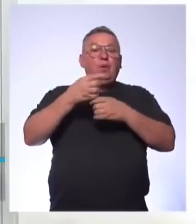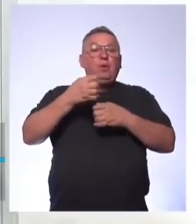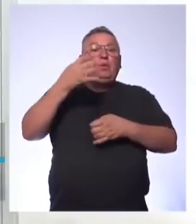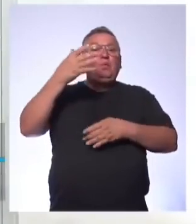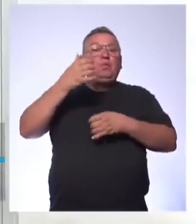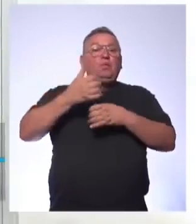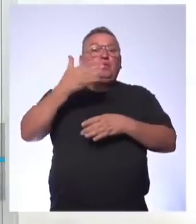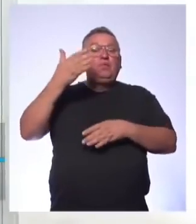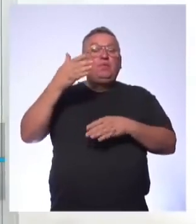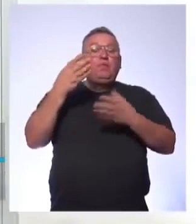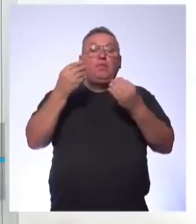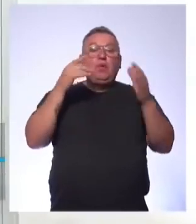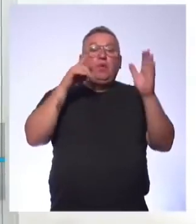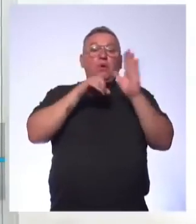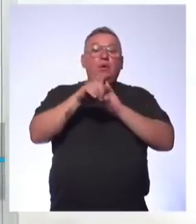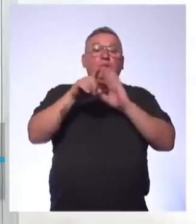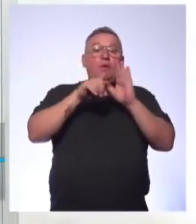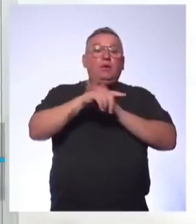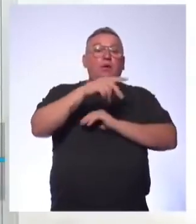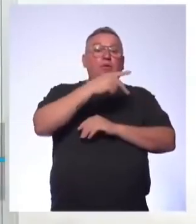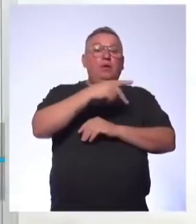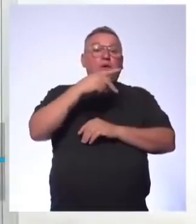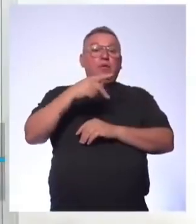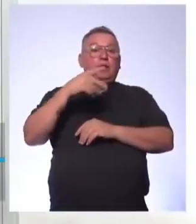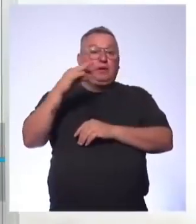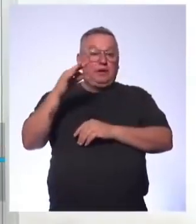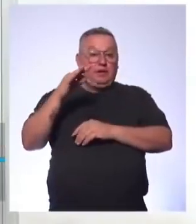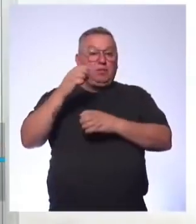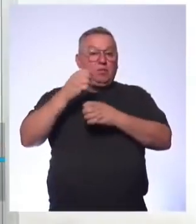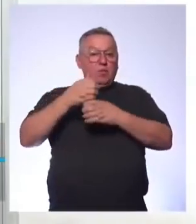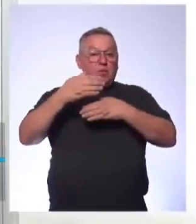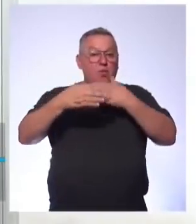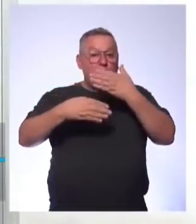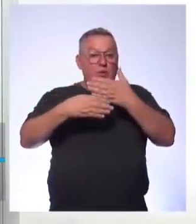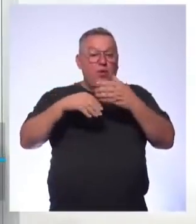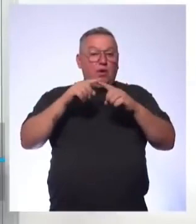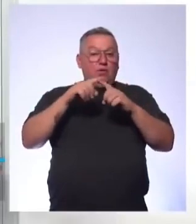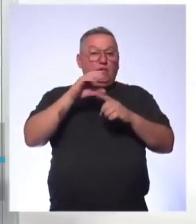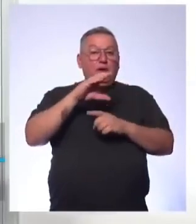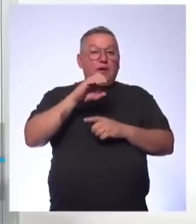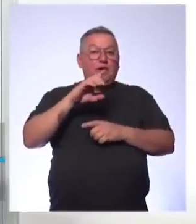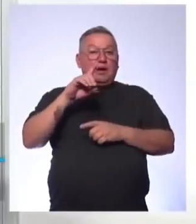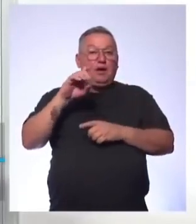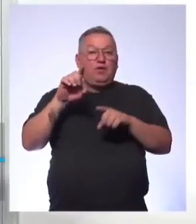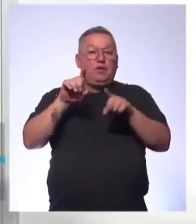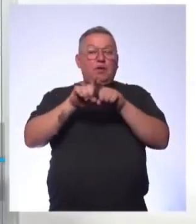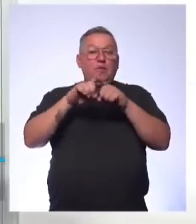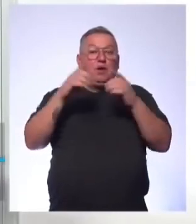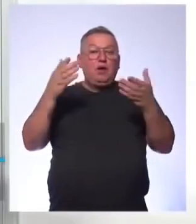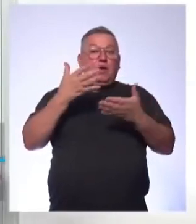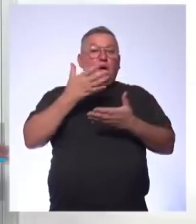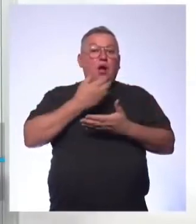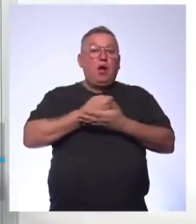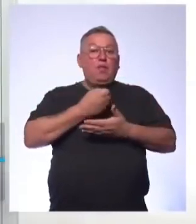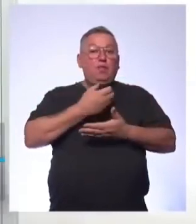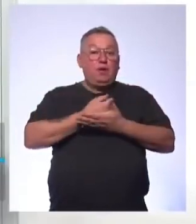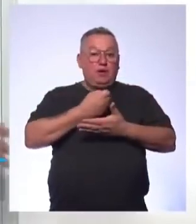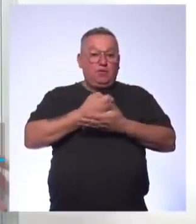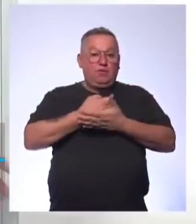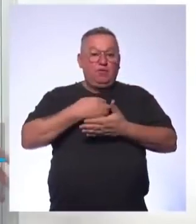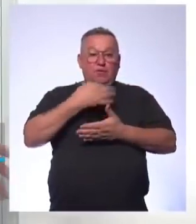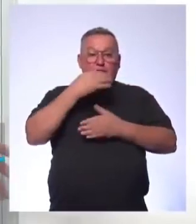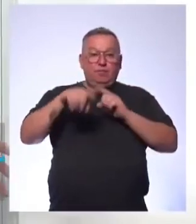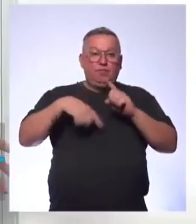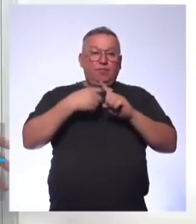chat. Muitos perguntando sobre os PPTs. Que fica na sede e agora no aplicativo, né? Eu acho